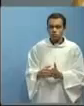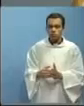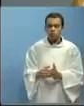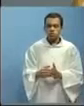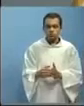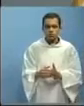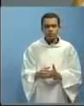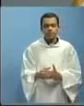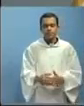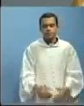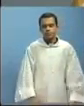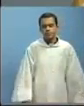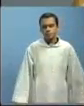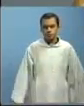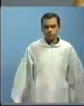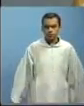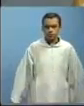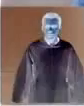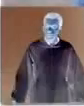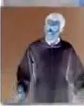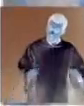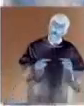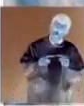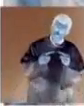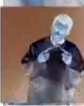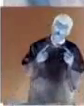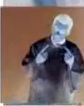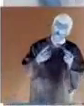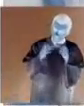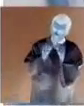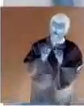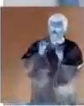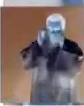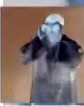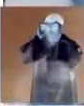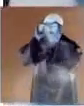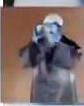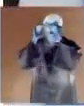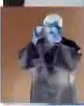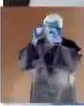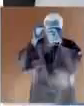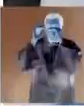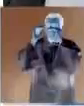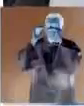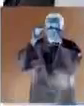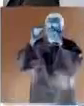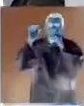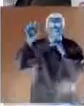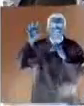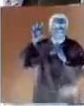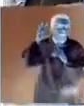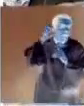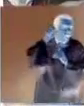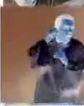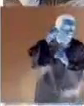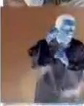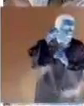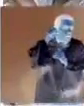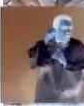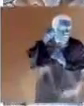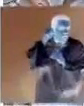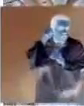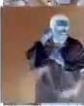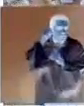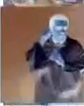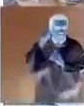Agora, para obedecer é preciso Ouvir Obedecer vem do latim Abre ao diri